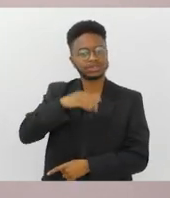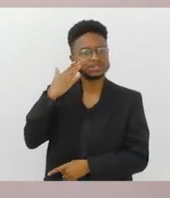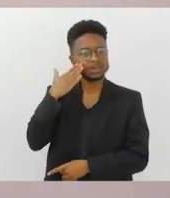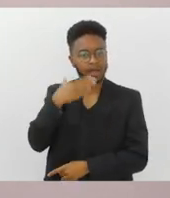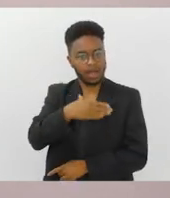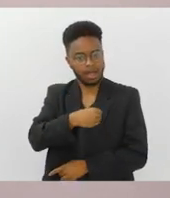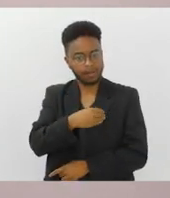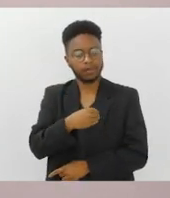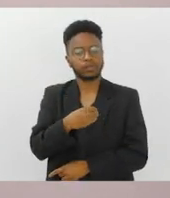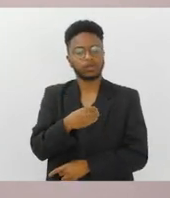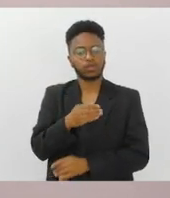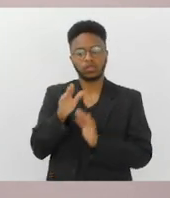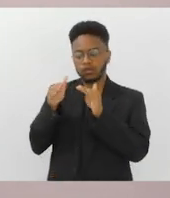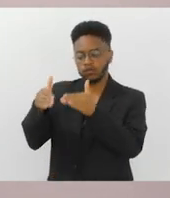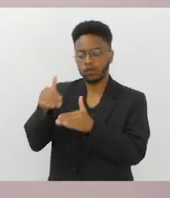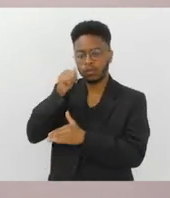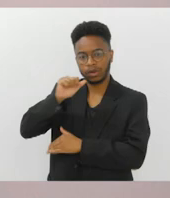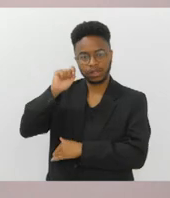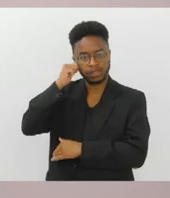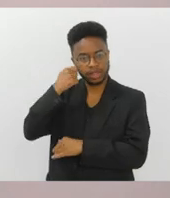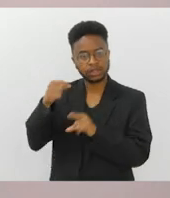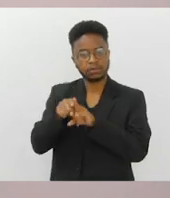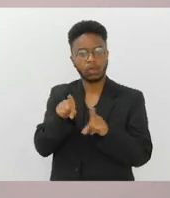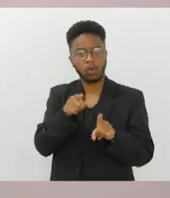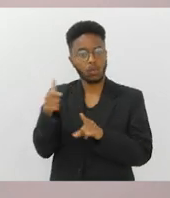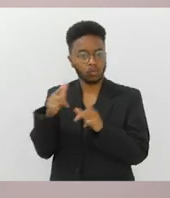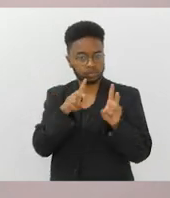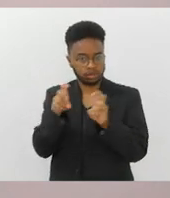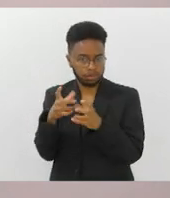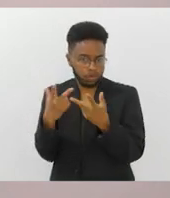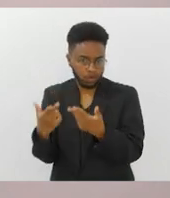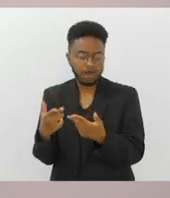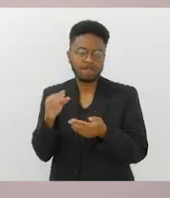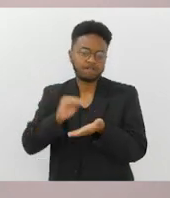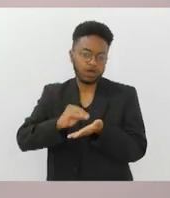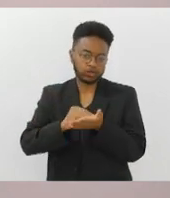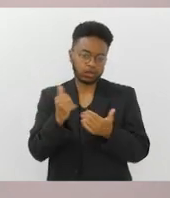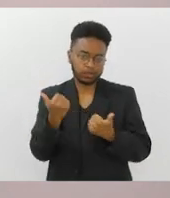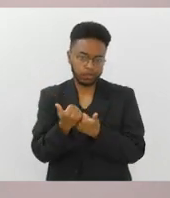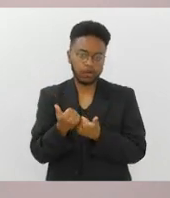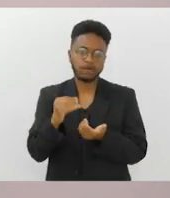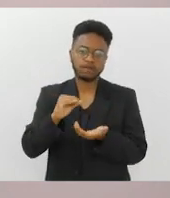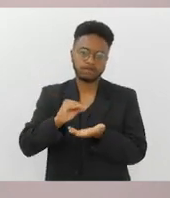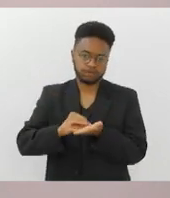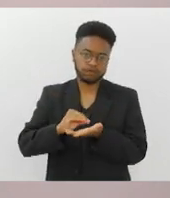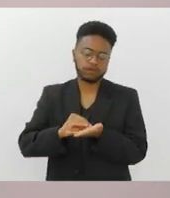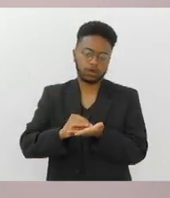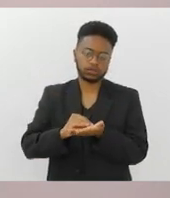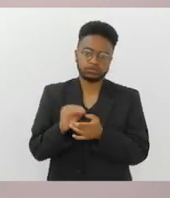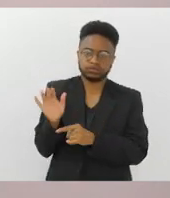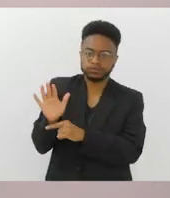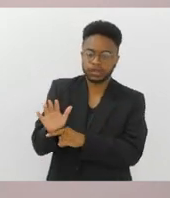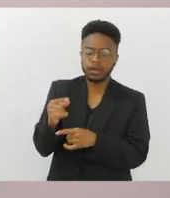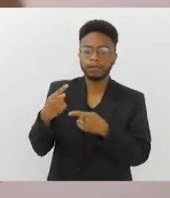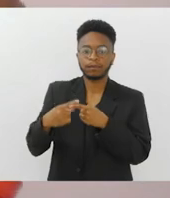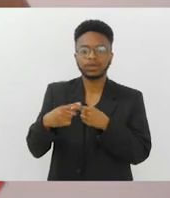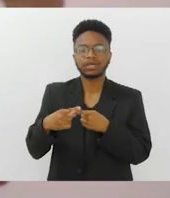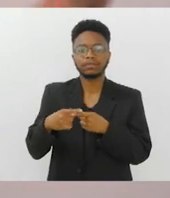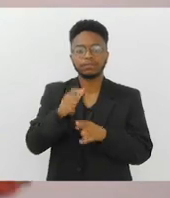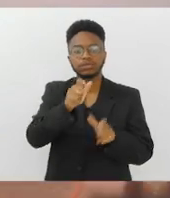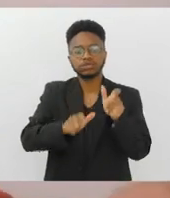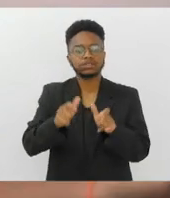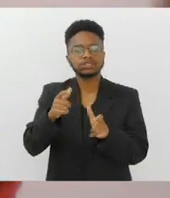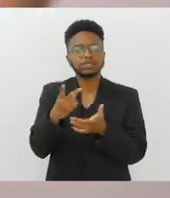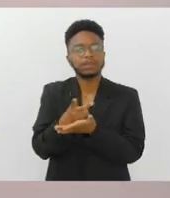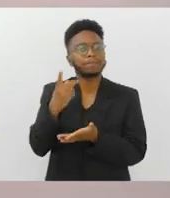como todas as outras situações, ela é uma questão que falta muito suporte, falta muito apoio. Nós somos colocadas naquelas que devem cuidar dos filhos